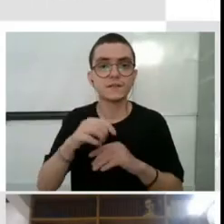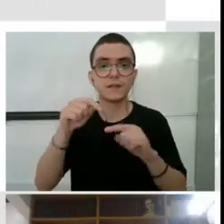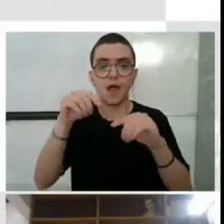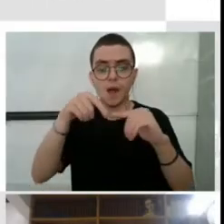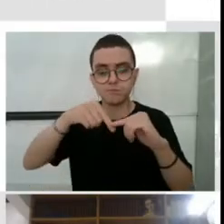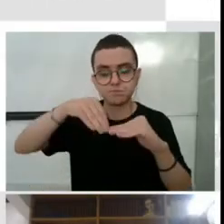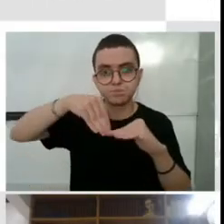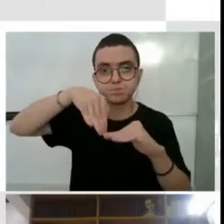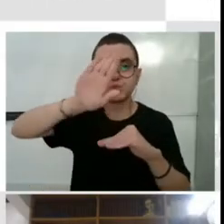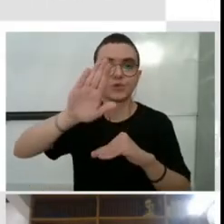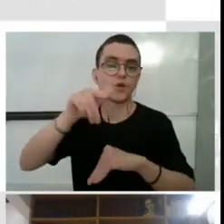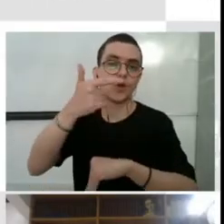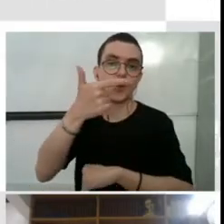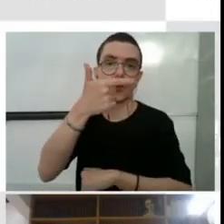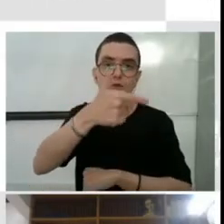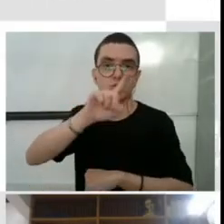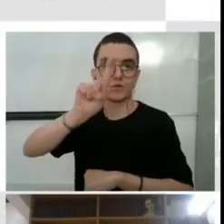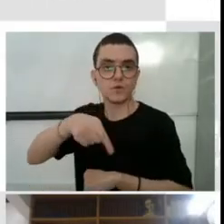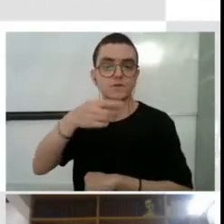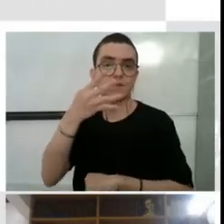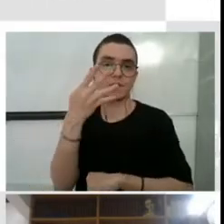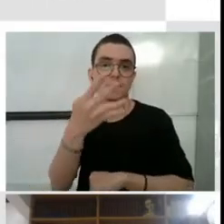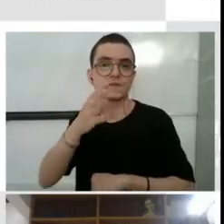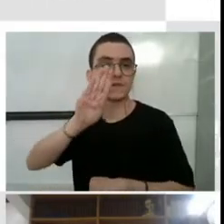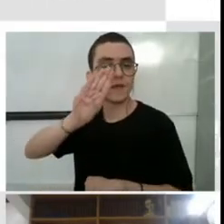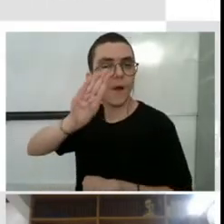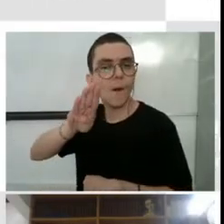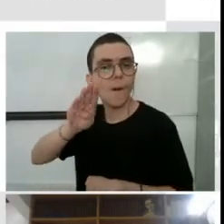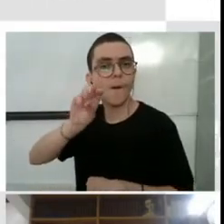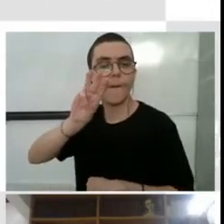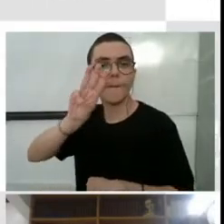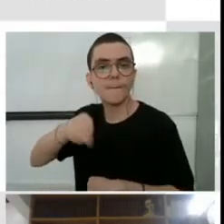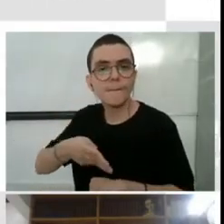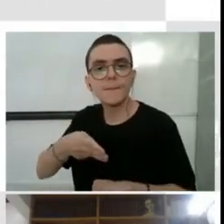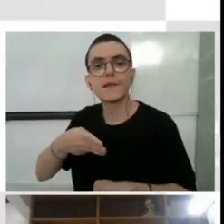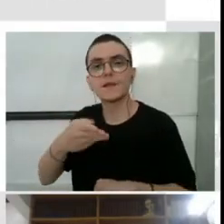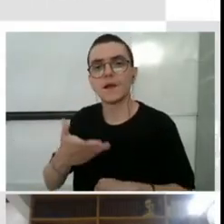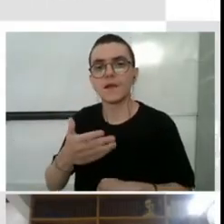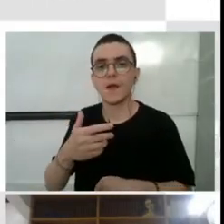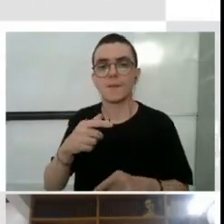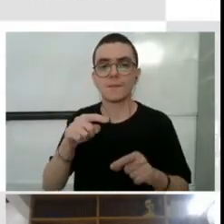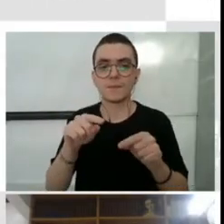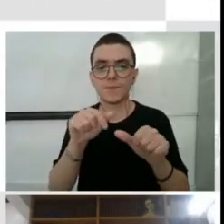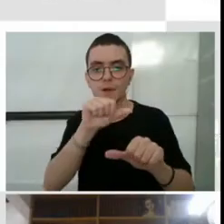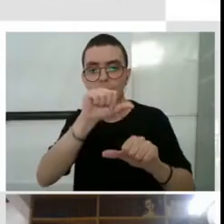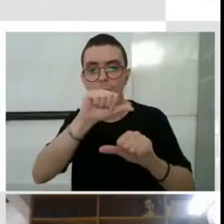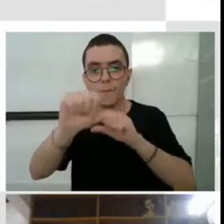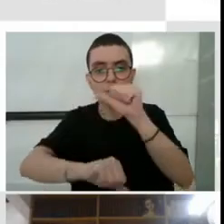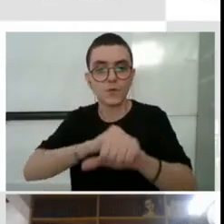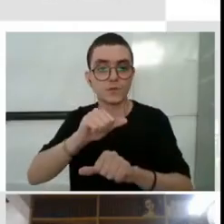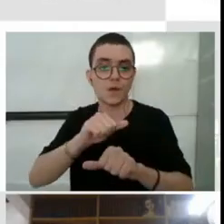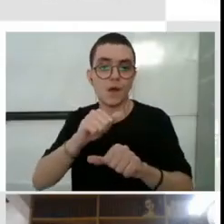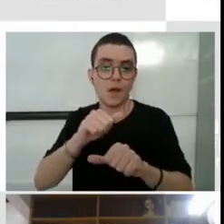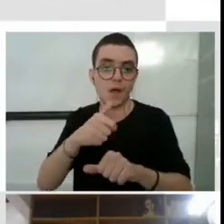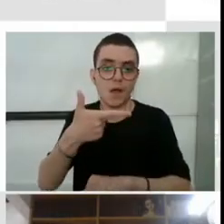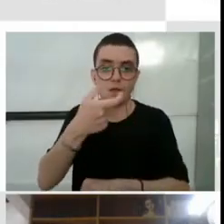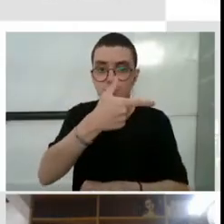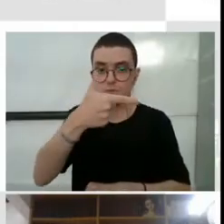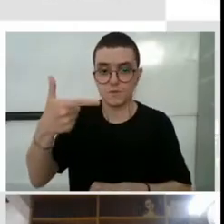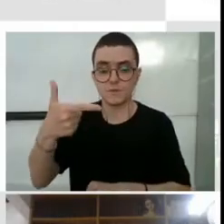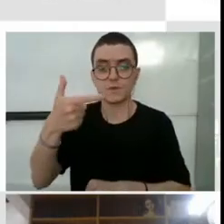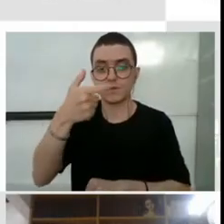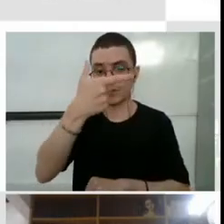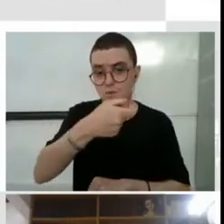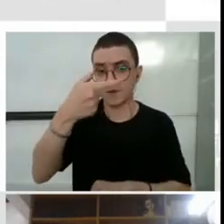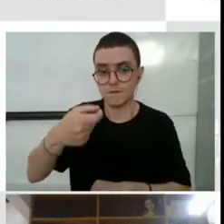2,45 milhões de barris de petróleo por dia em 2010 para 3,74 milhões de barris de petróleo equivalente, não